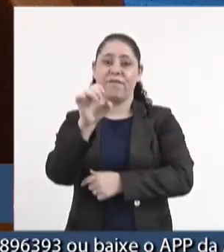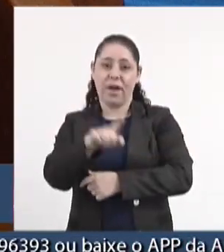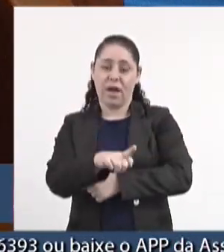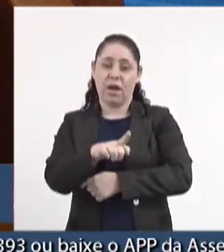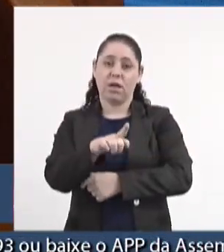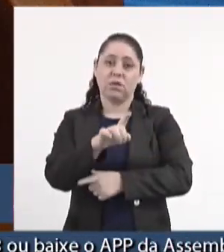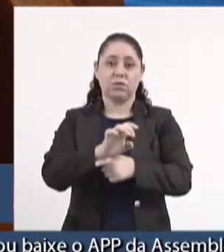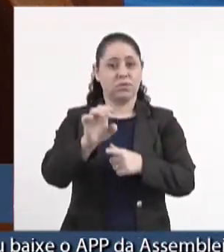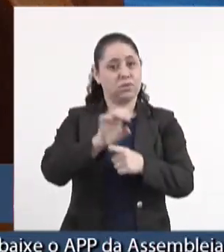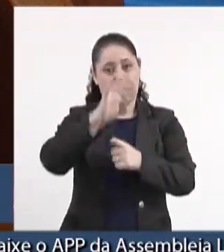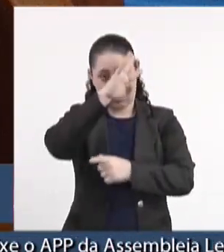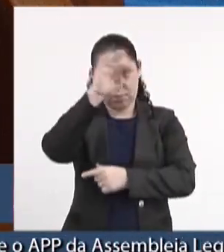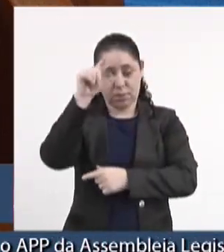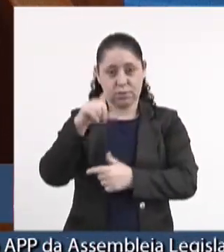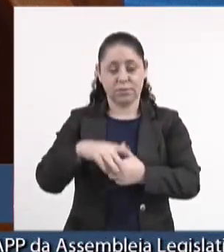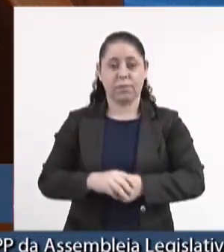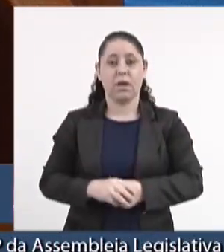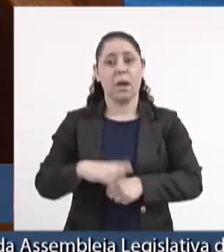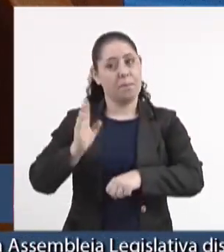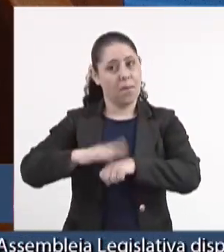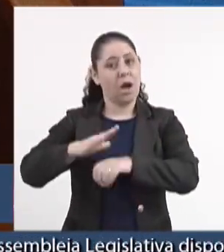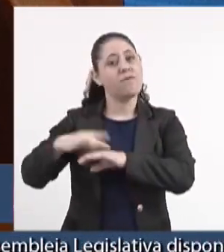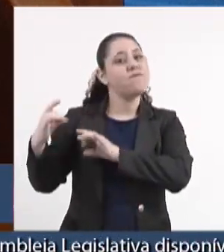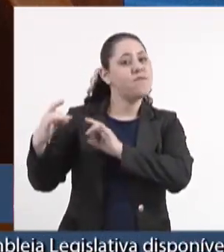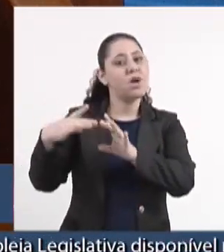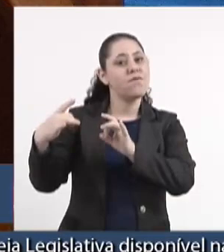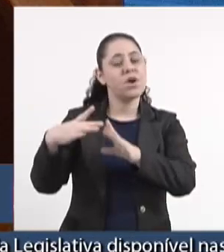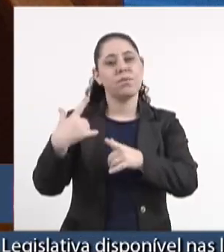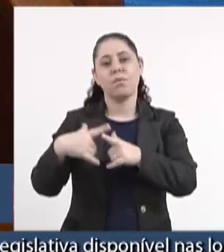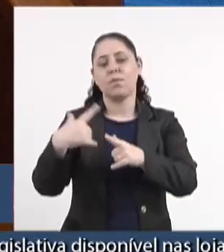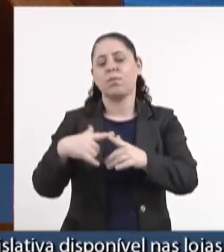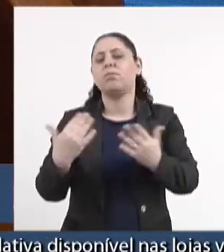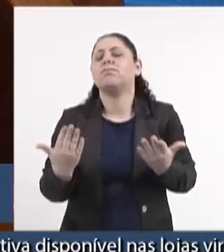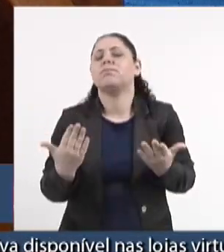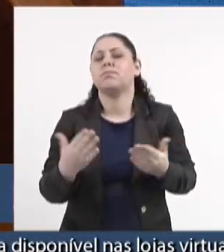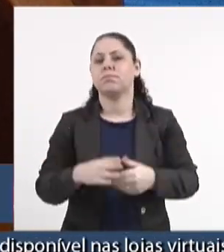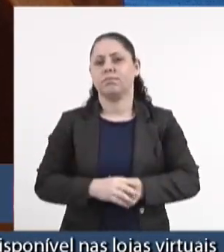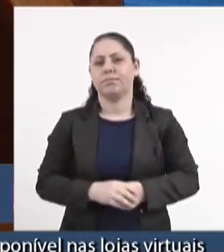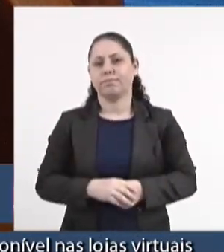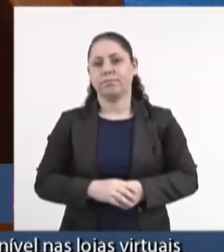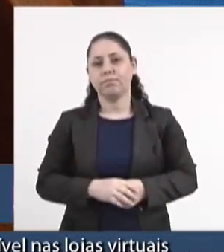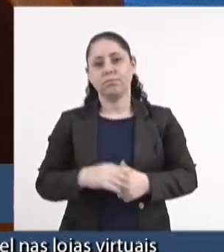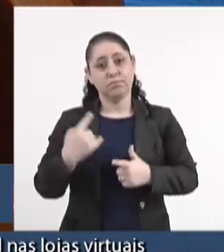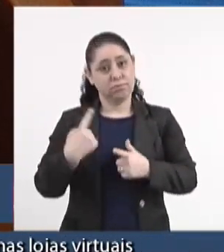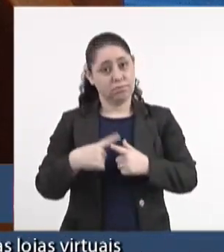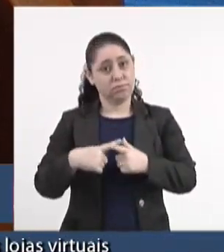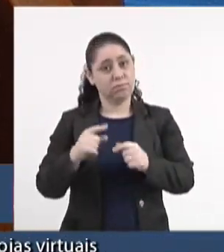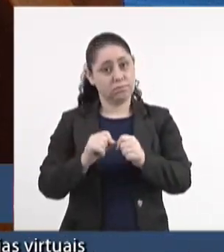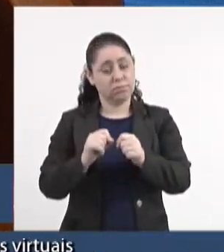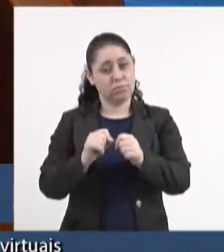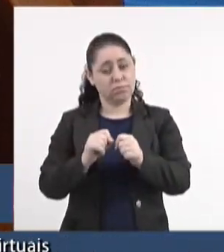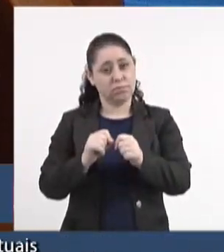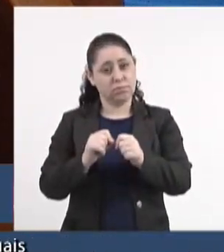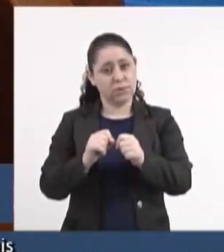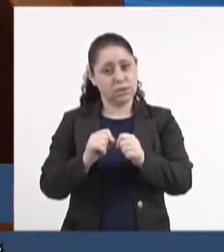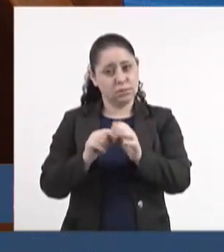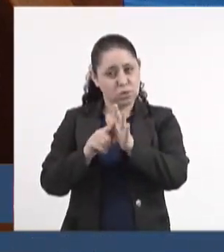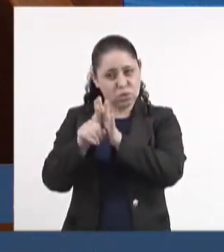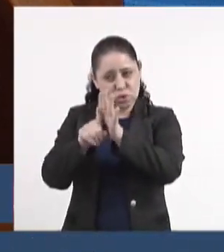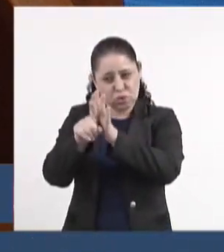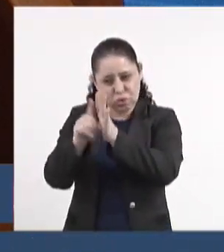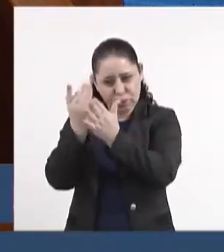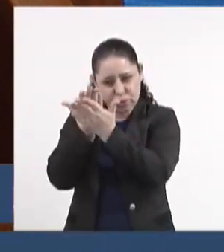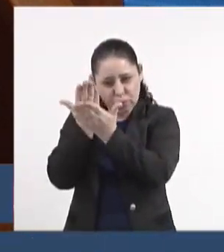do Mato Grosso do Sul. Por quê? Porque fizemos um grande